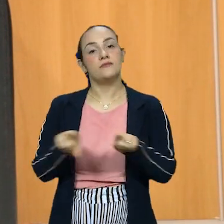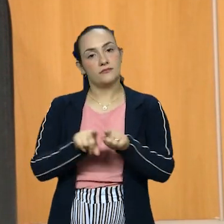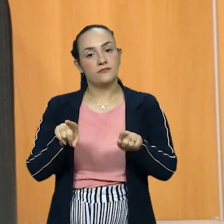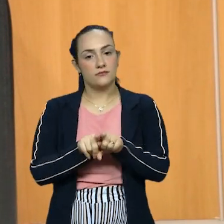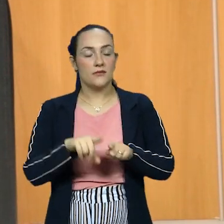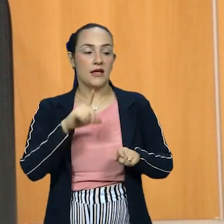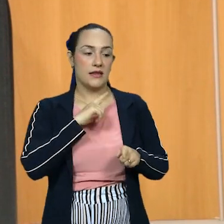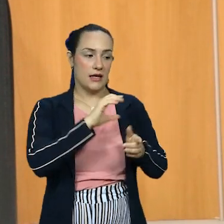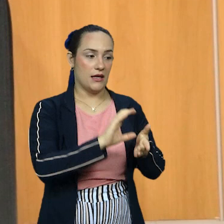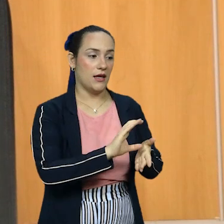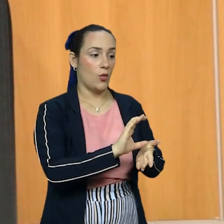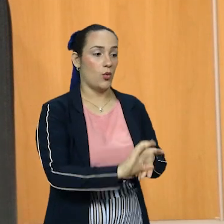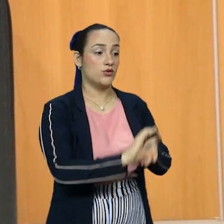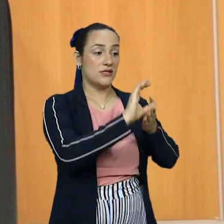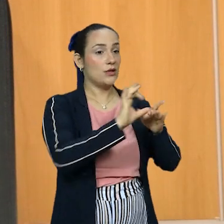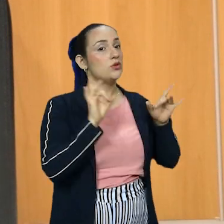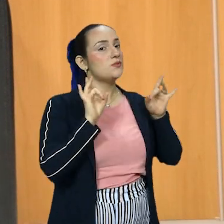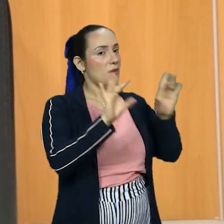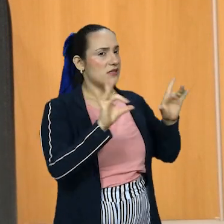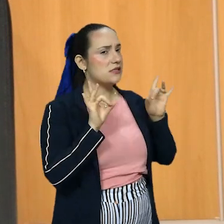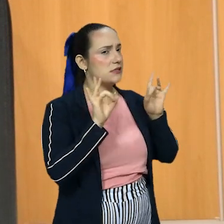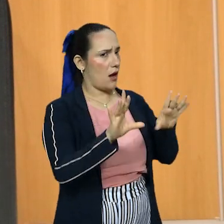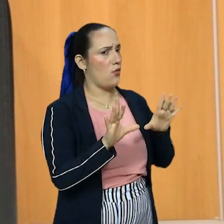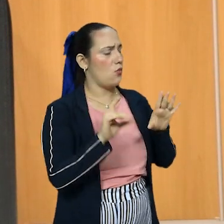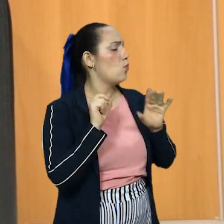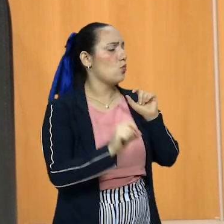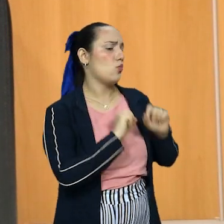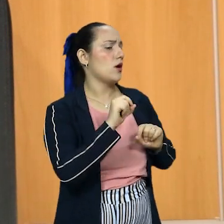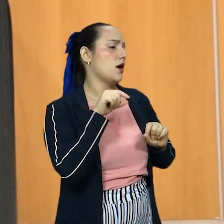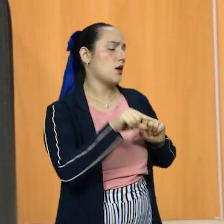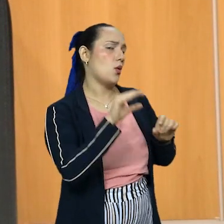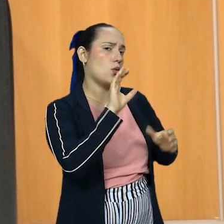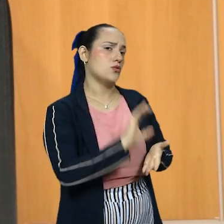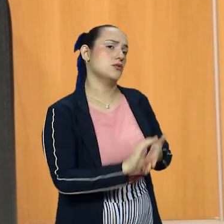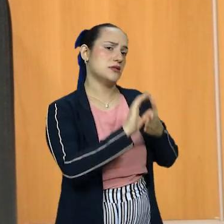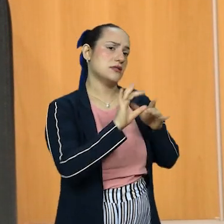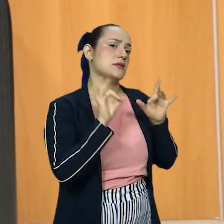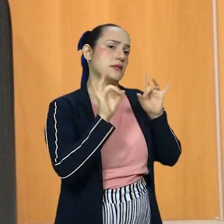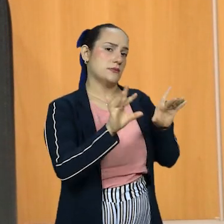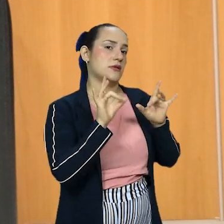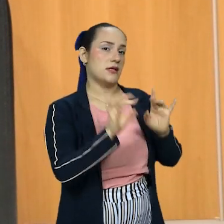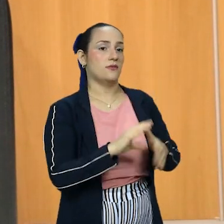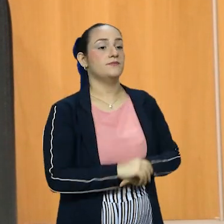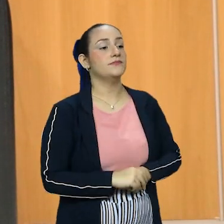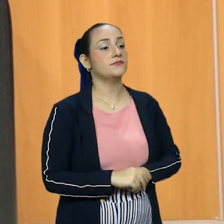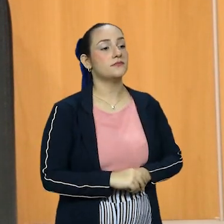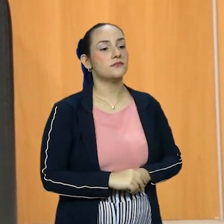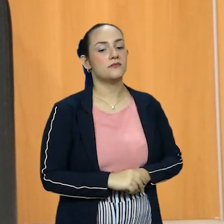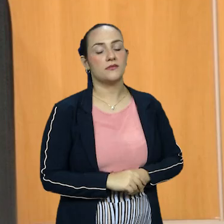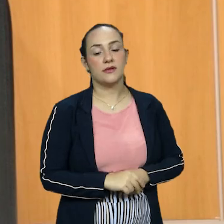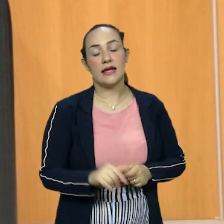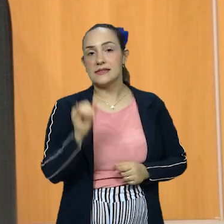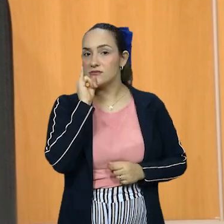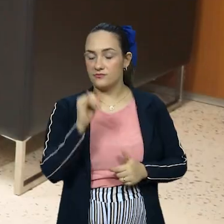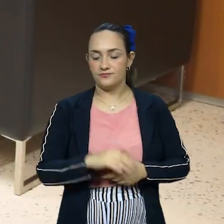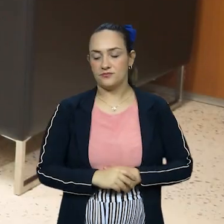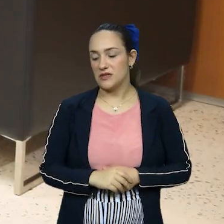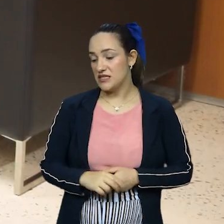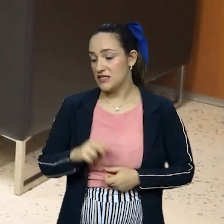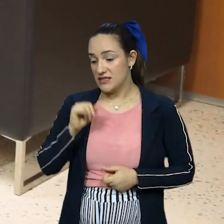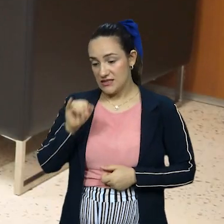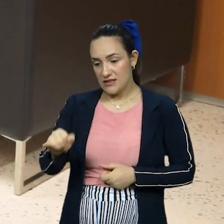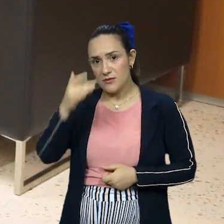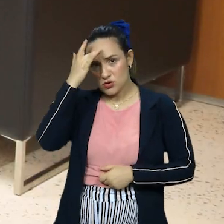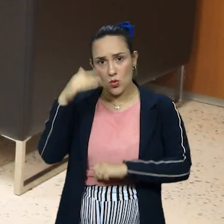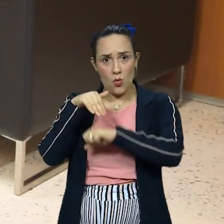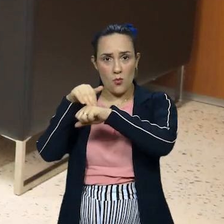E nós temos também os conselhos especiais. Os conselhos especiais eles são montados de acordo com a patente do réu. Por exemplo, se o